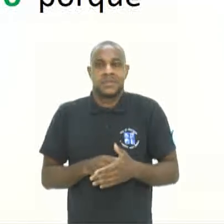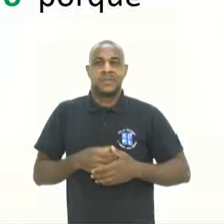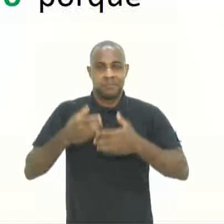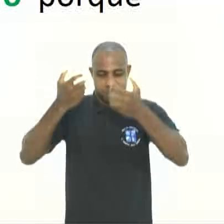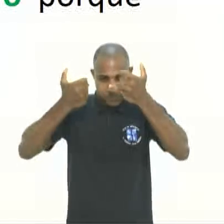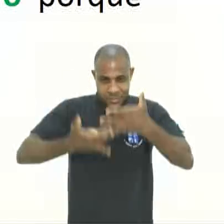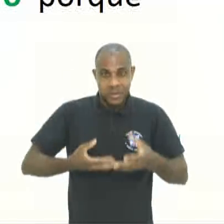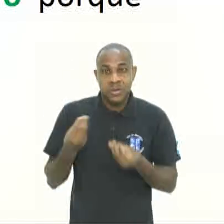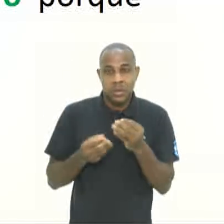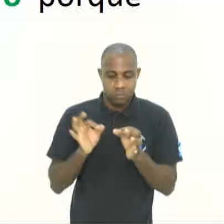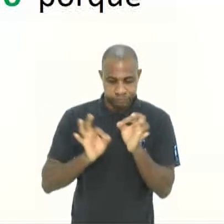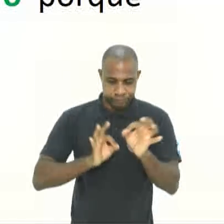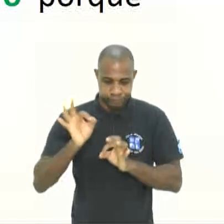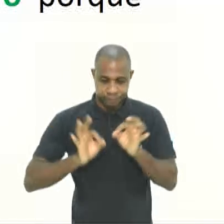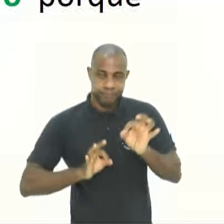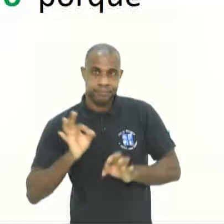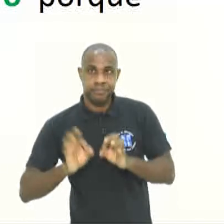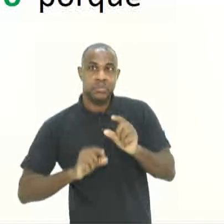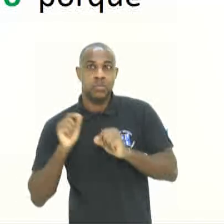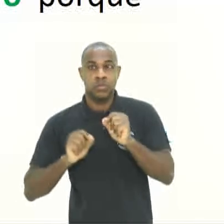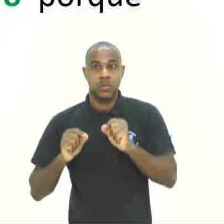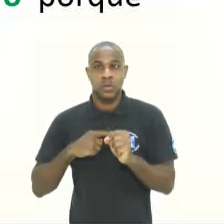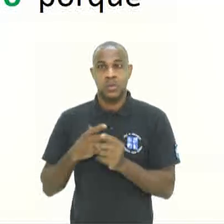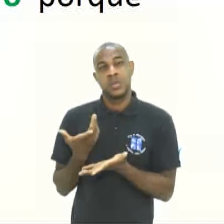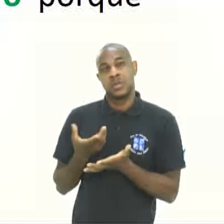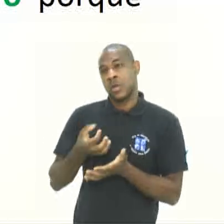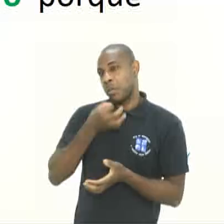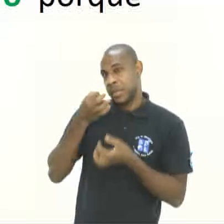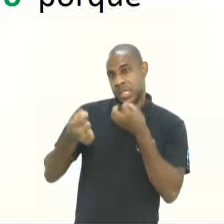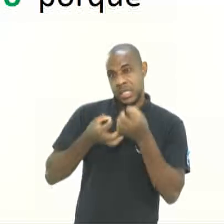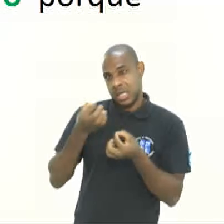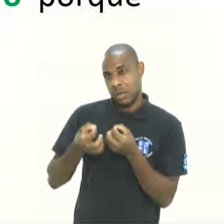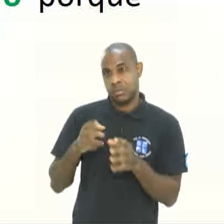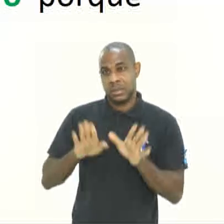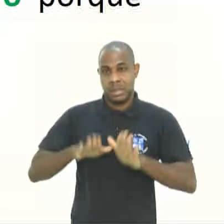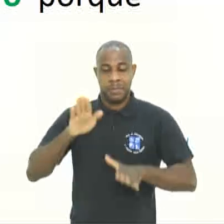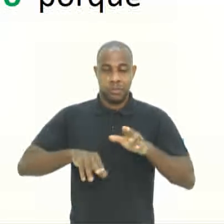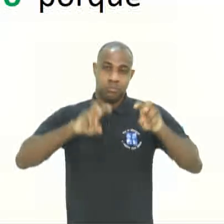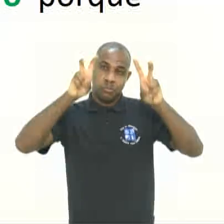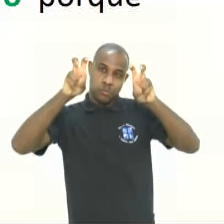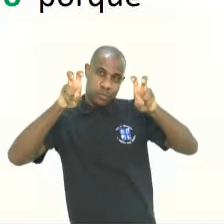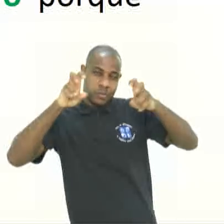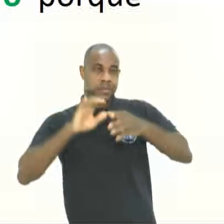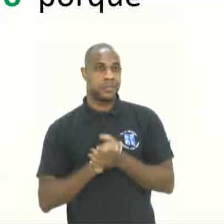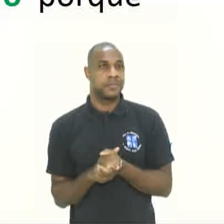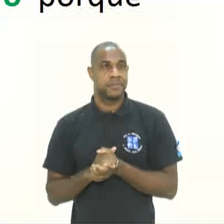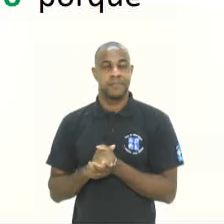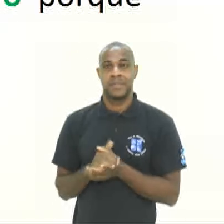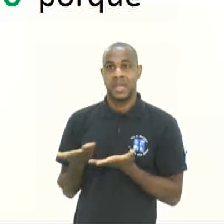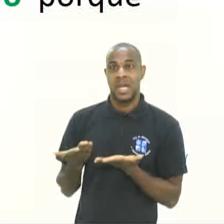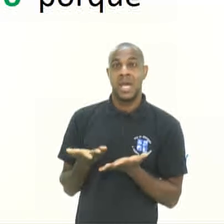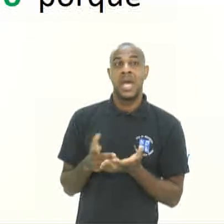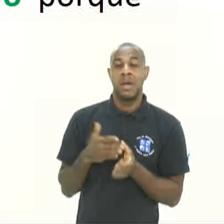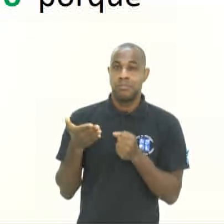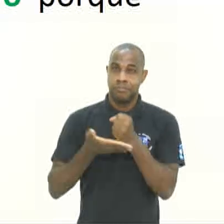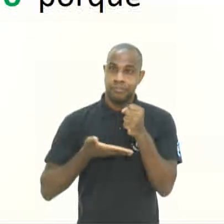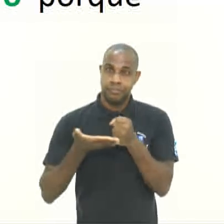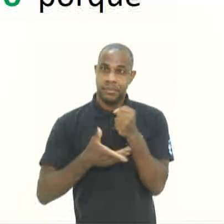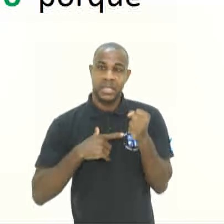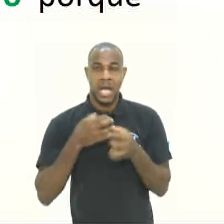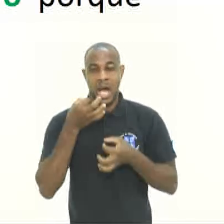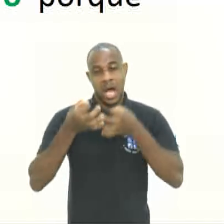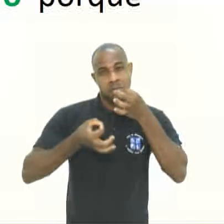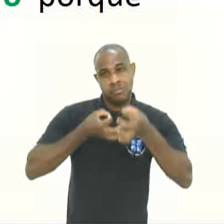é aquele que se organiza na defesa de um ponto de vista sobre determinado assunto. É fundamentado com